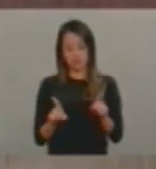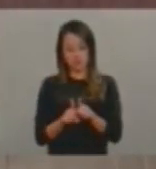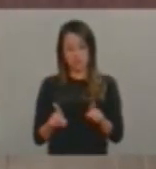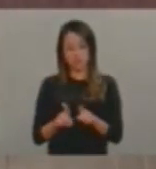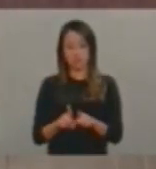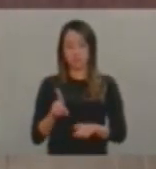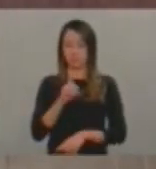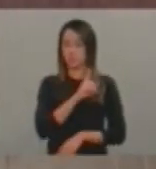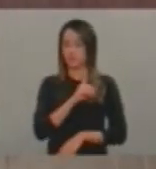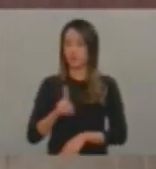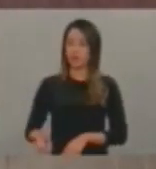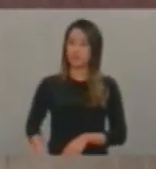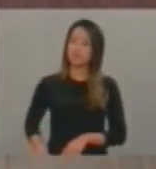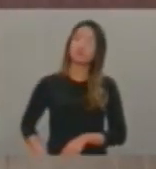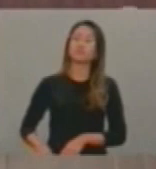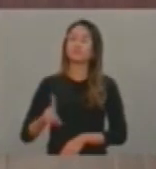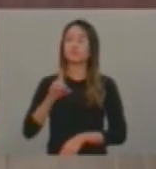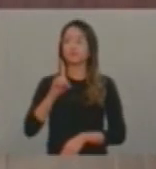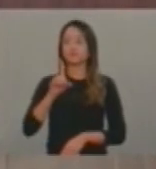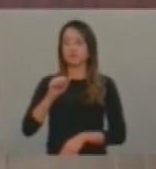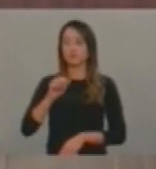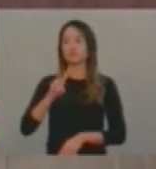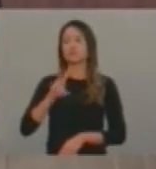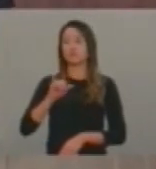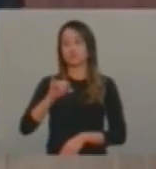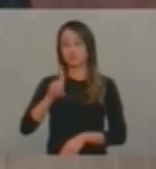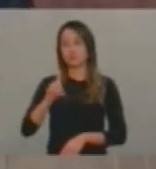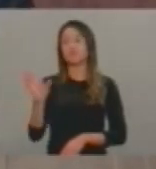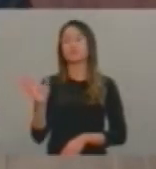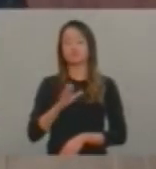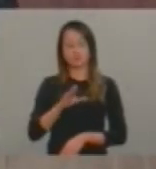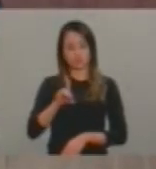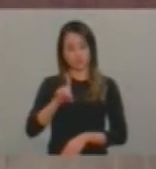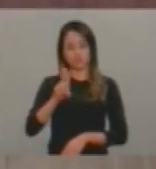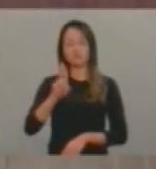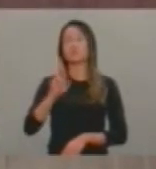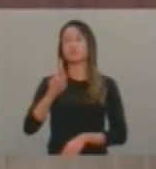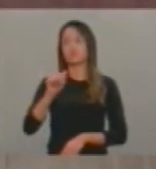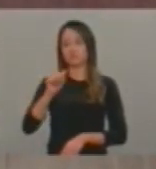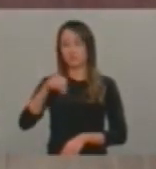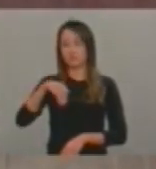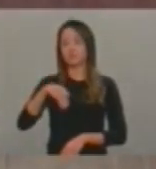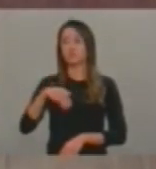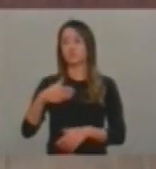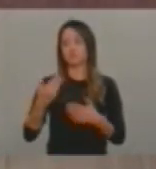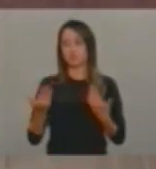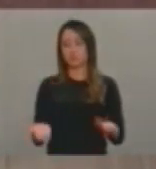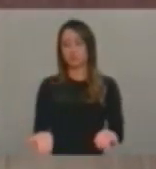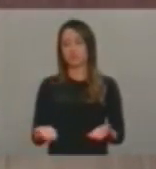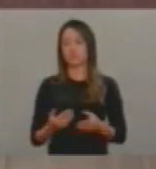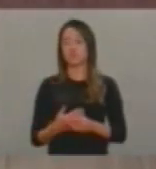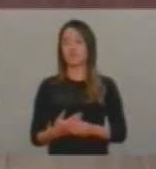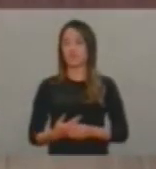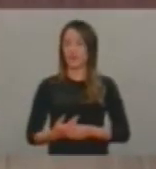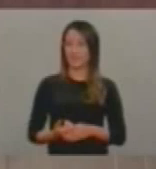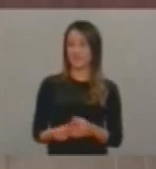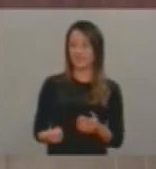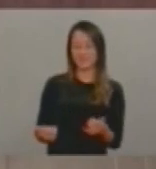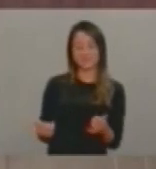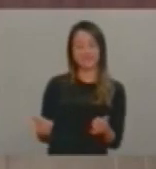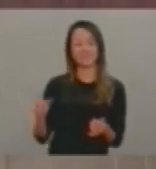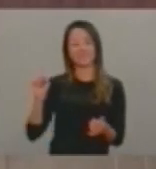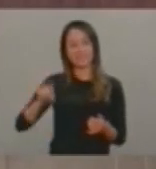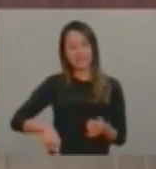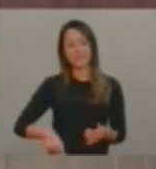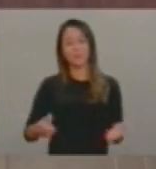Duran ao plano de cultura. Quero dizer, inclusive, deputado Renato, que a nossa posição sobre a emenda de Vossa Excelência,